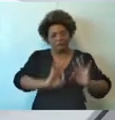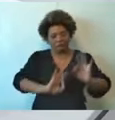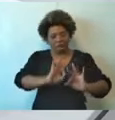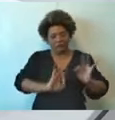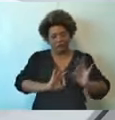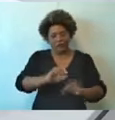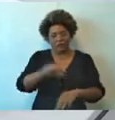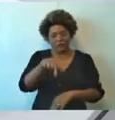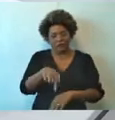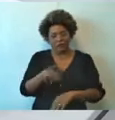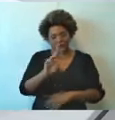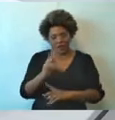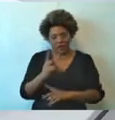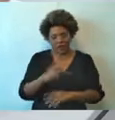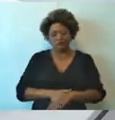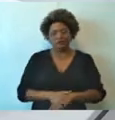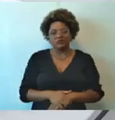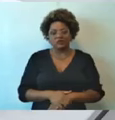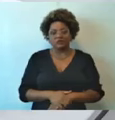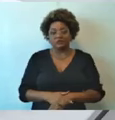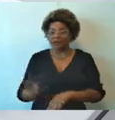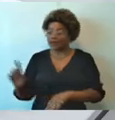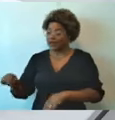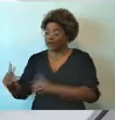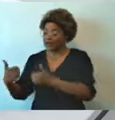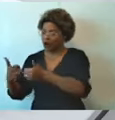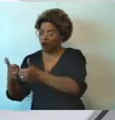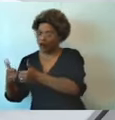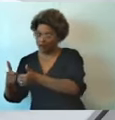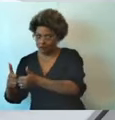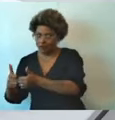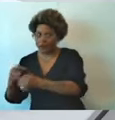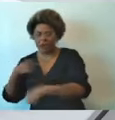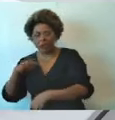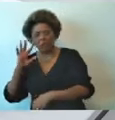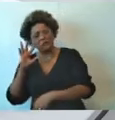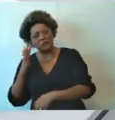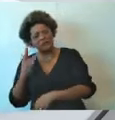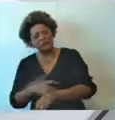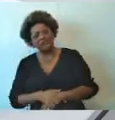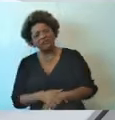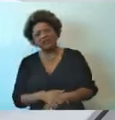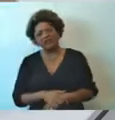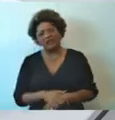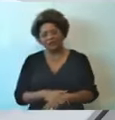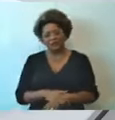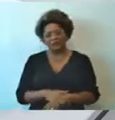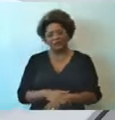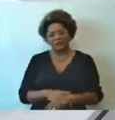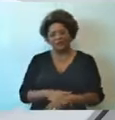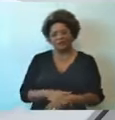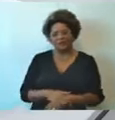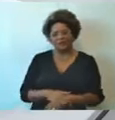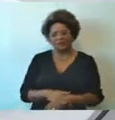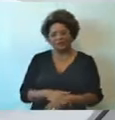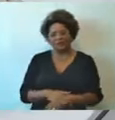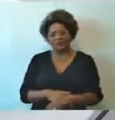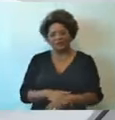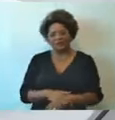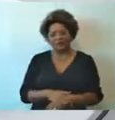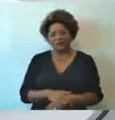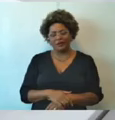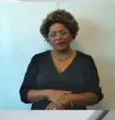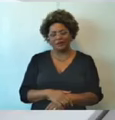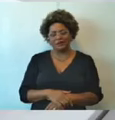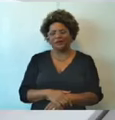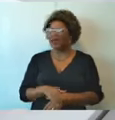questão da faixa de ônibus, eu até estranhei, Pedro? Júnior é o que